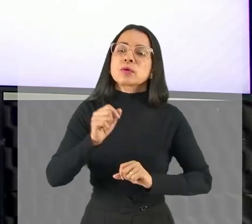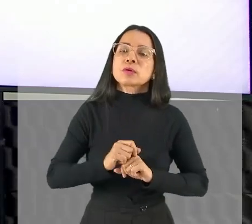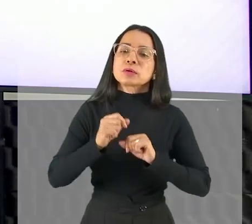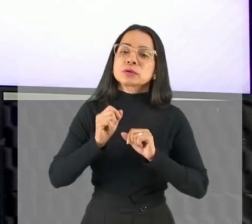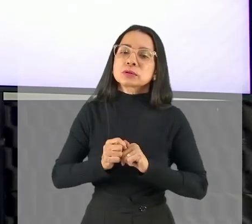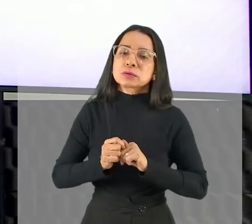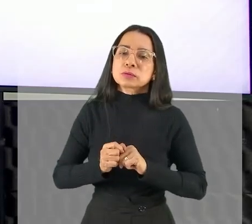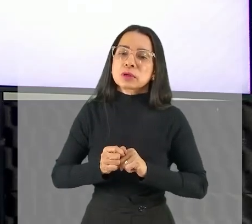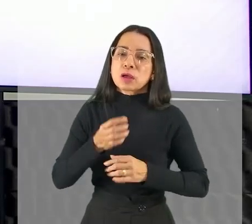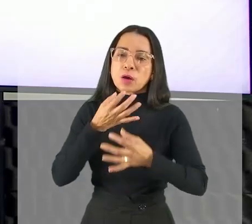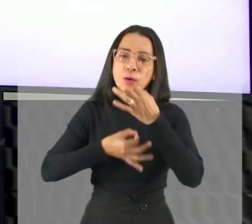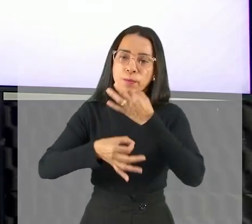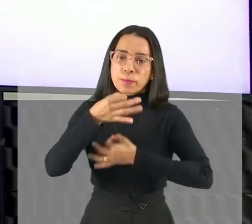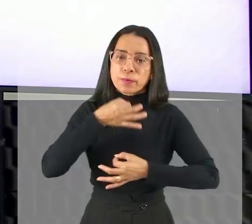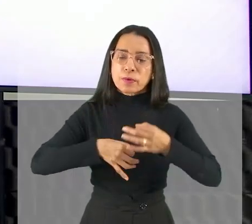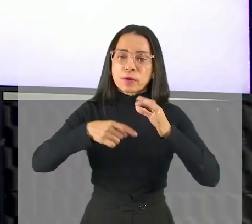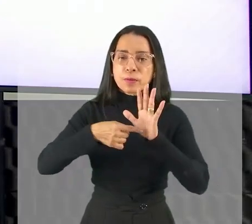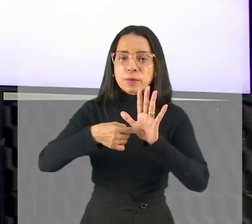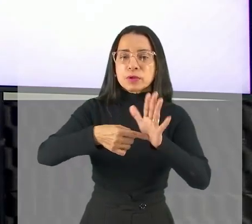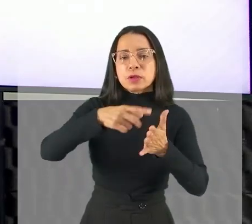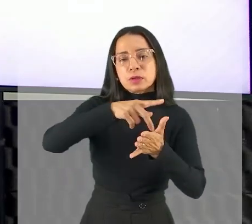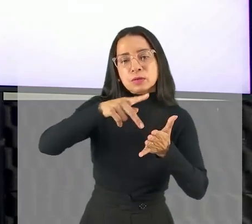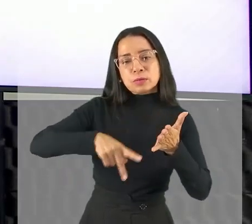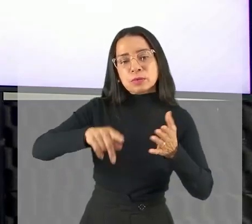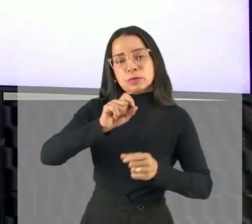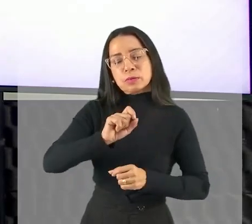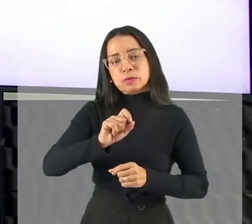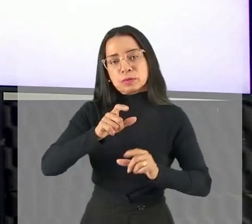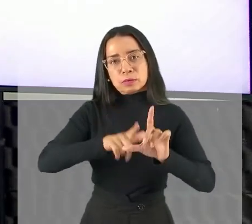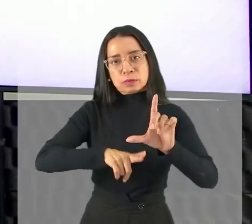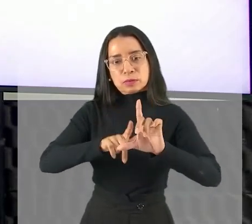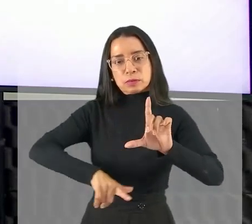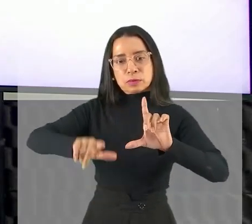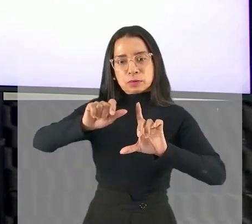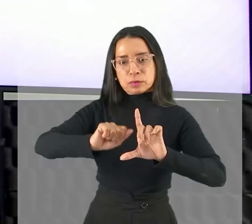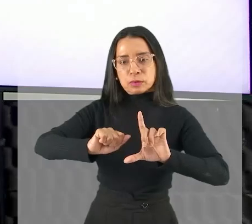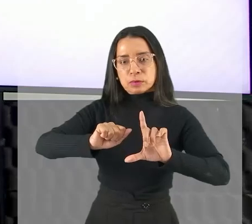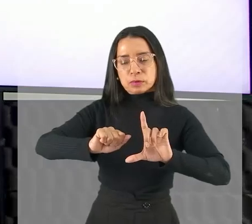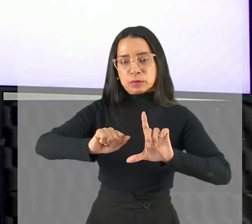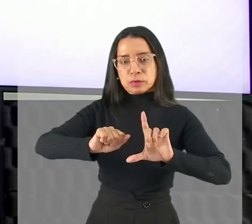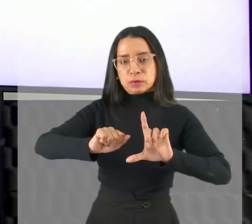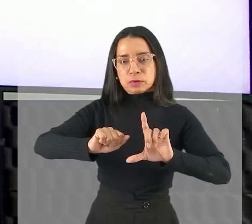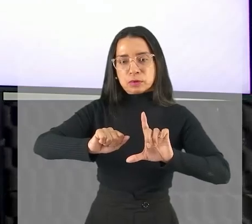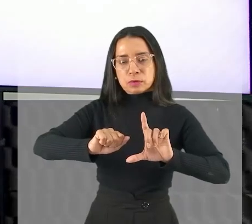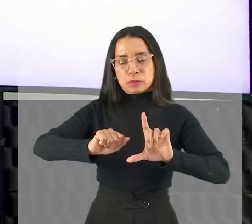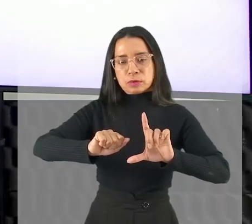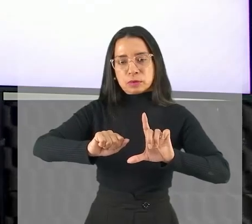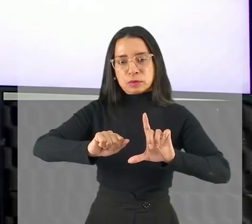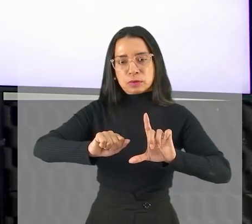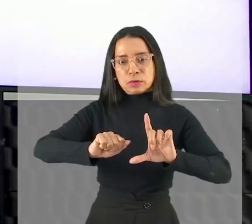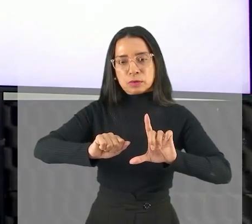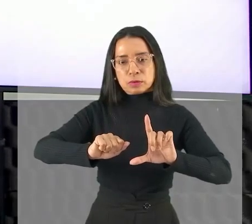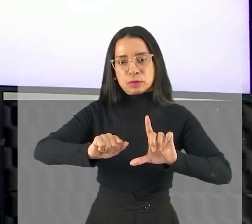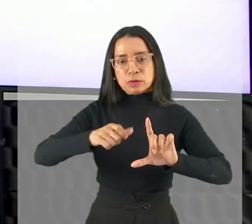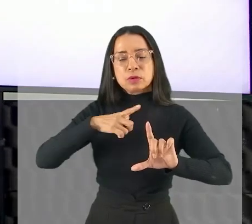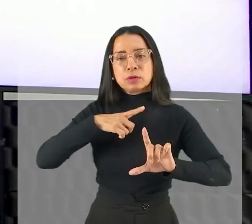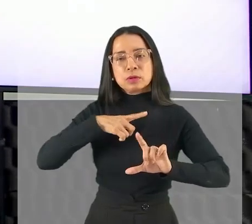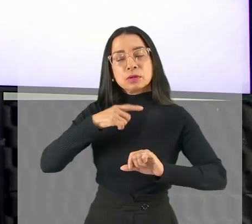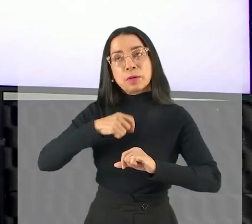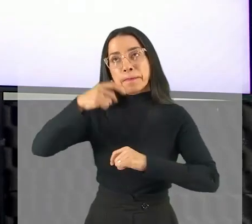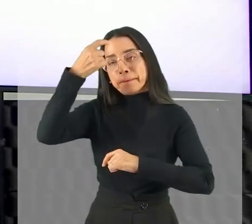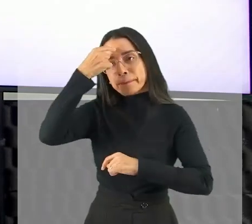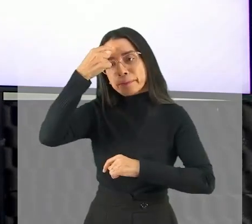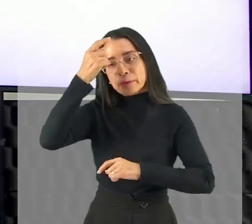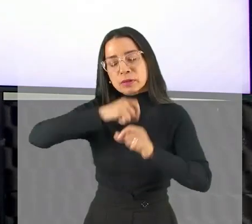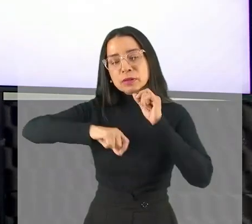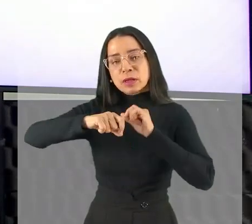concepções expressas no poema pela. Alternativa A, reprodução de estereótipos sociais e de gênero. Aí a gente tem que pensar,